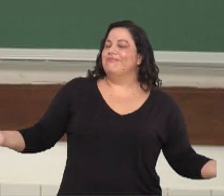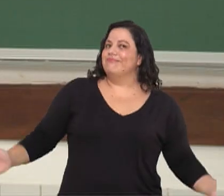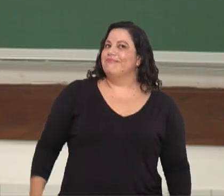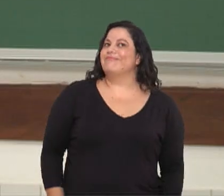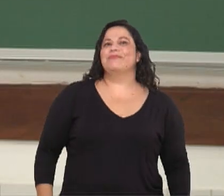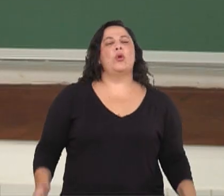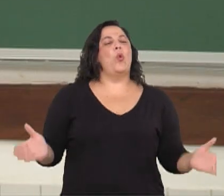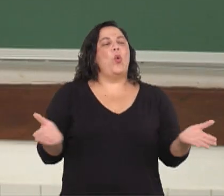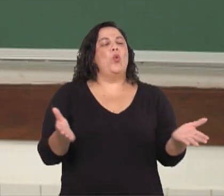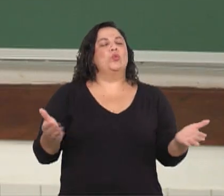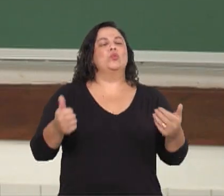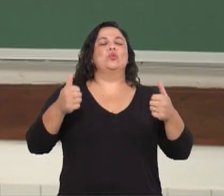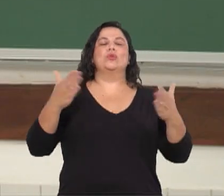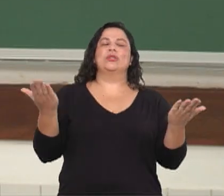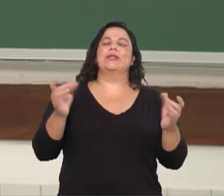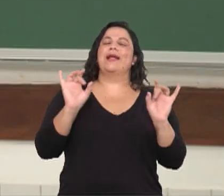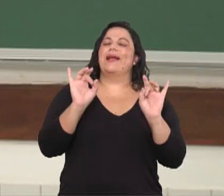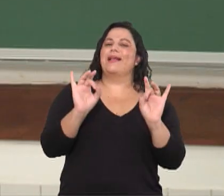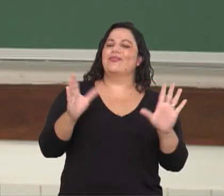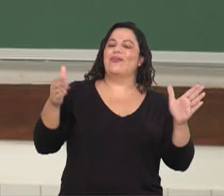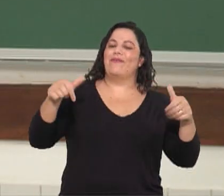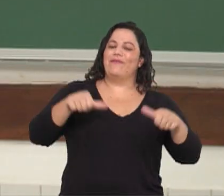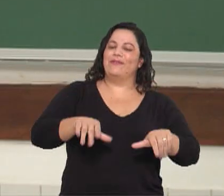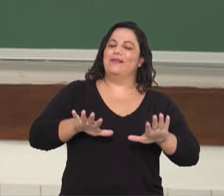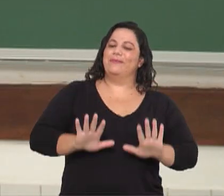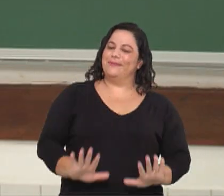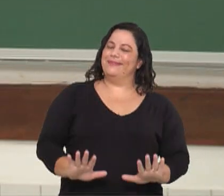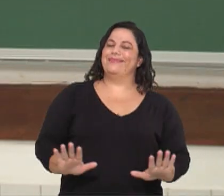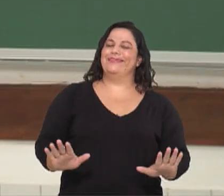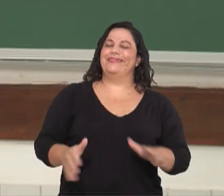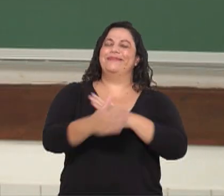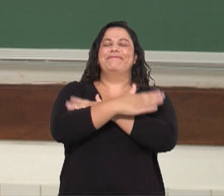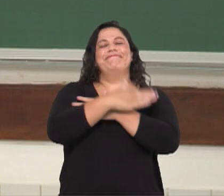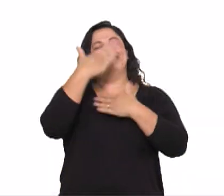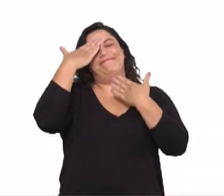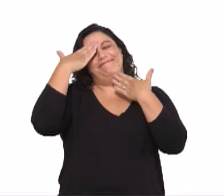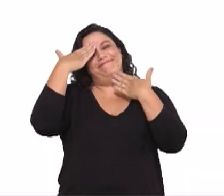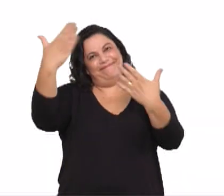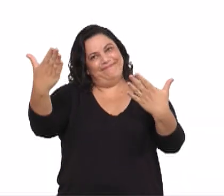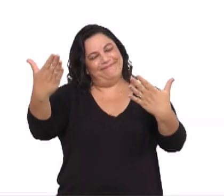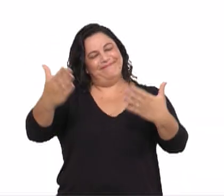pessoal, hoje ficamos por aqui. Agradeço vocês e até a próxima.